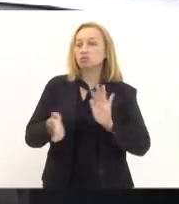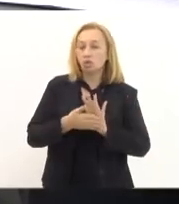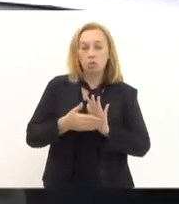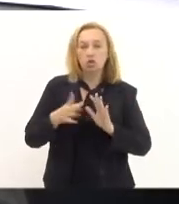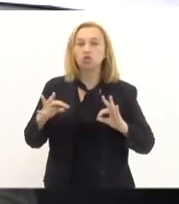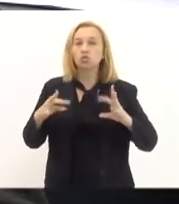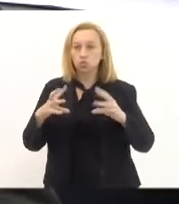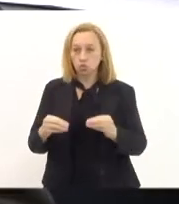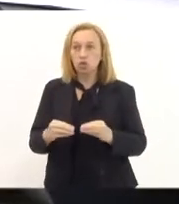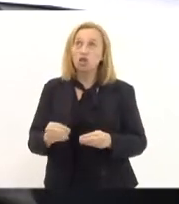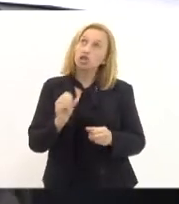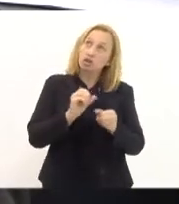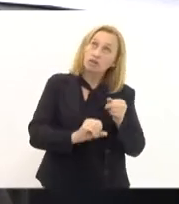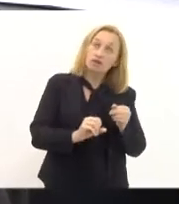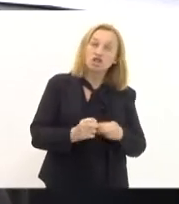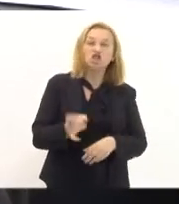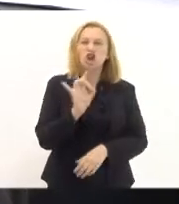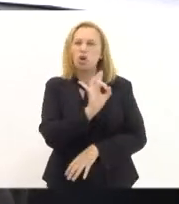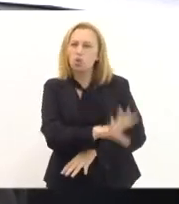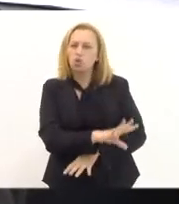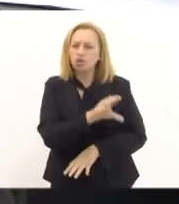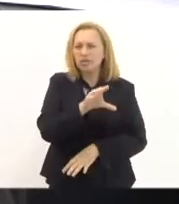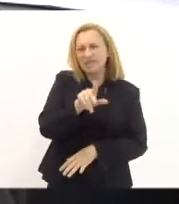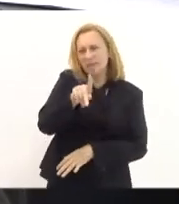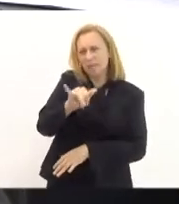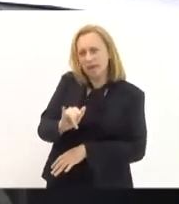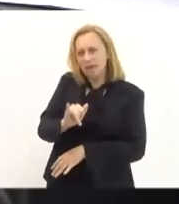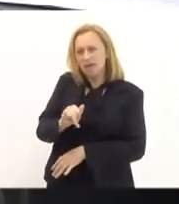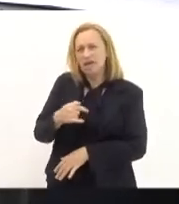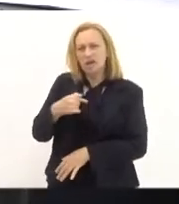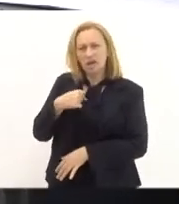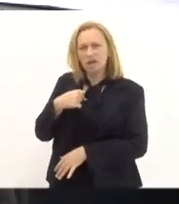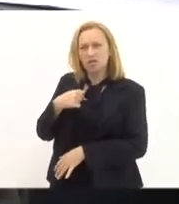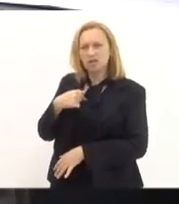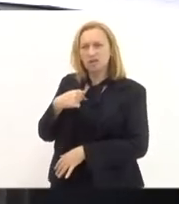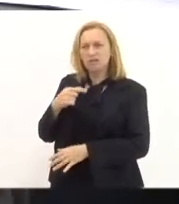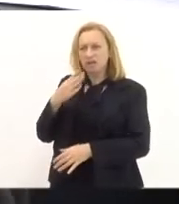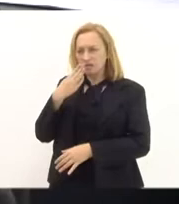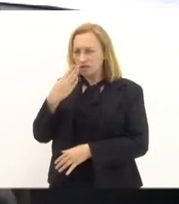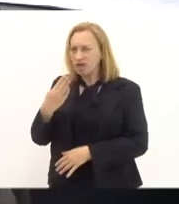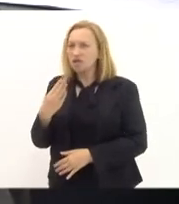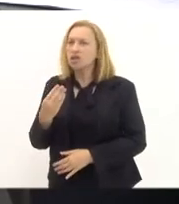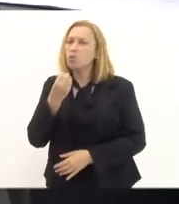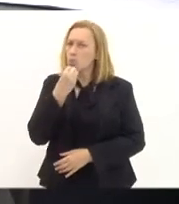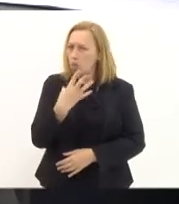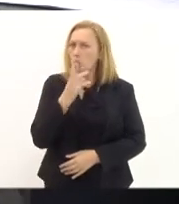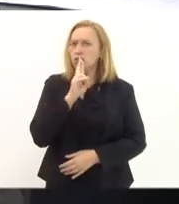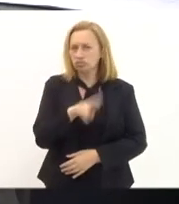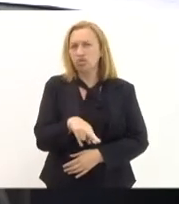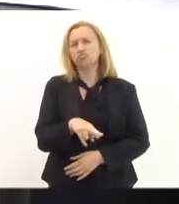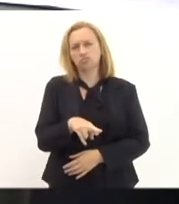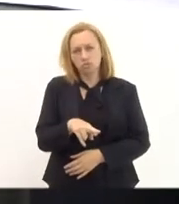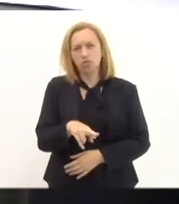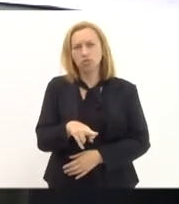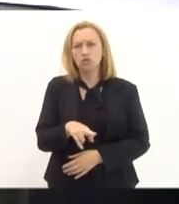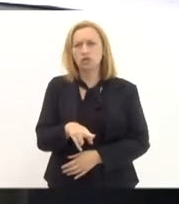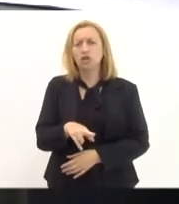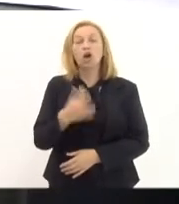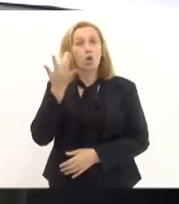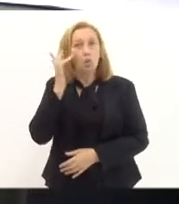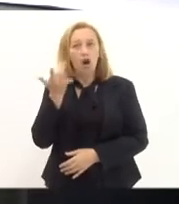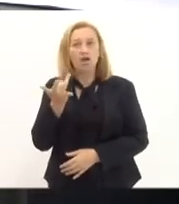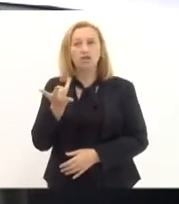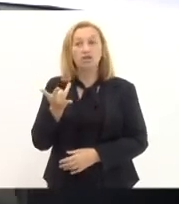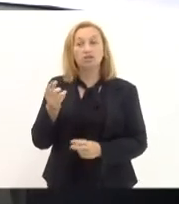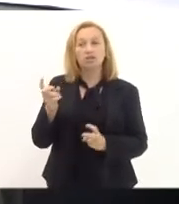proposta a gente fez isso na última CPI que eu presidi teve bom êxito Então eu acho que é